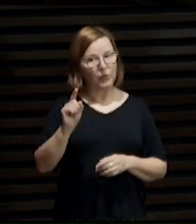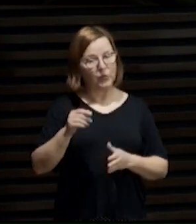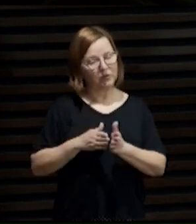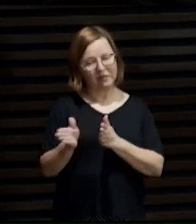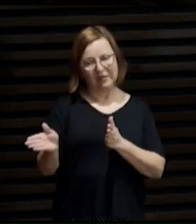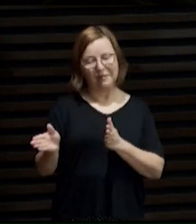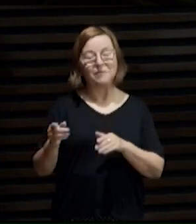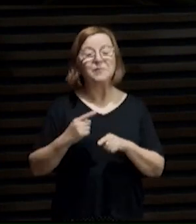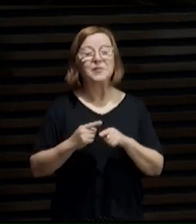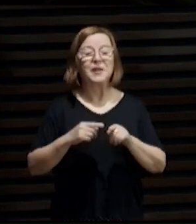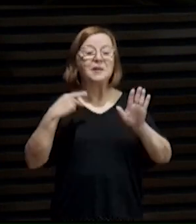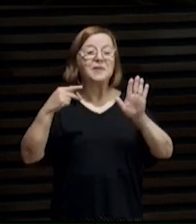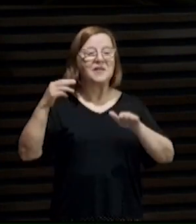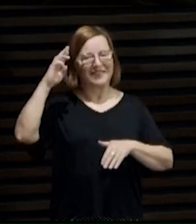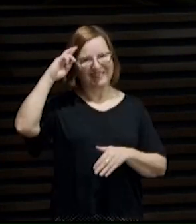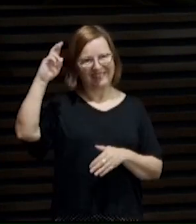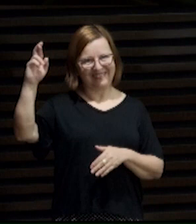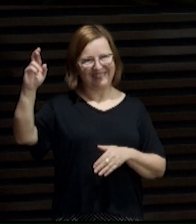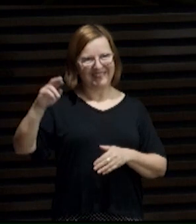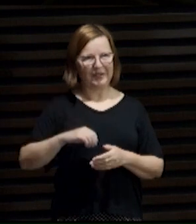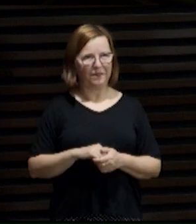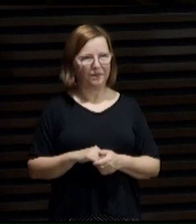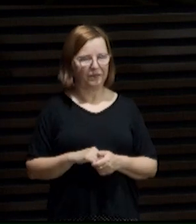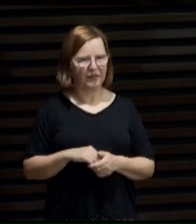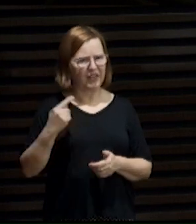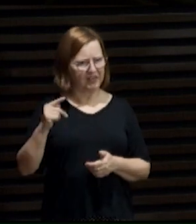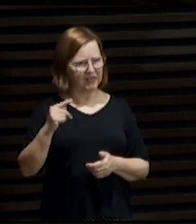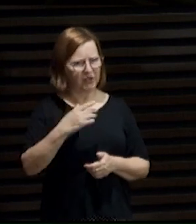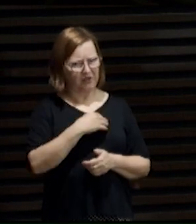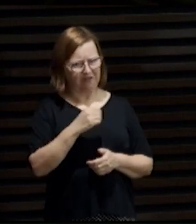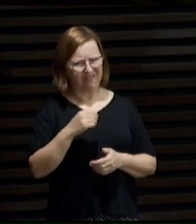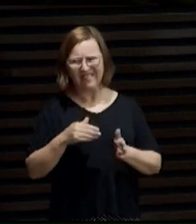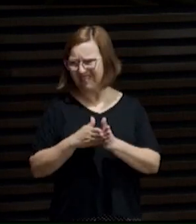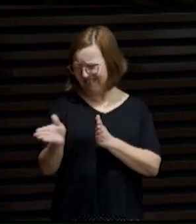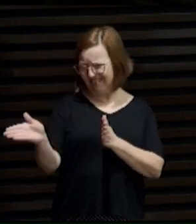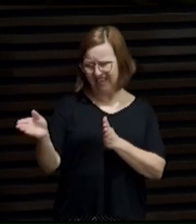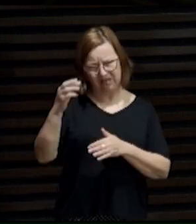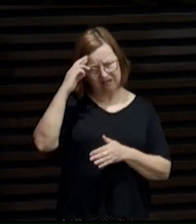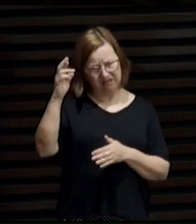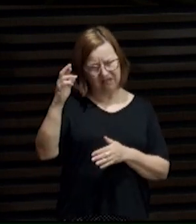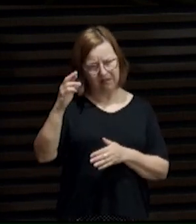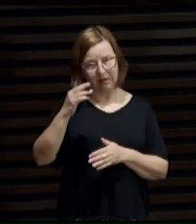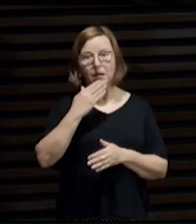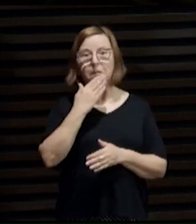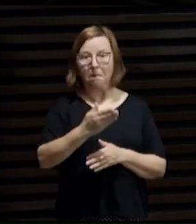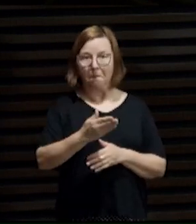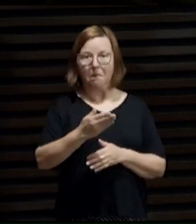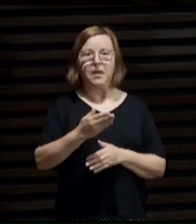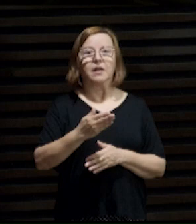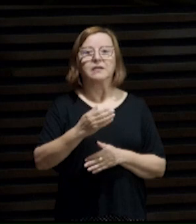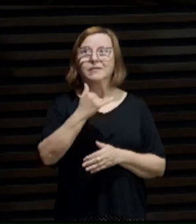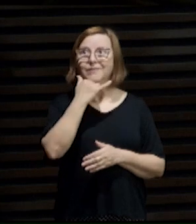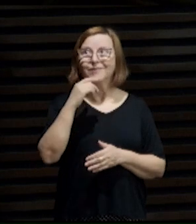Senhor. Seus filhos estão desviados? Peça perdão a Deus. Peça misericórdia